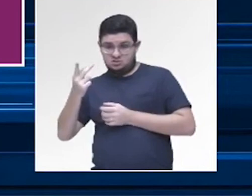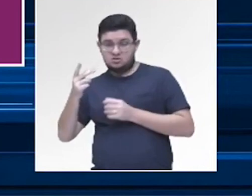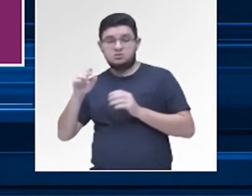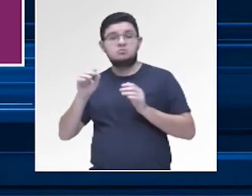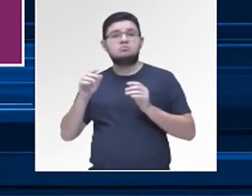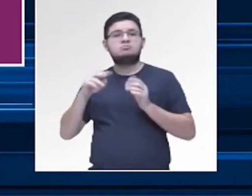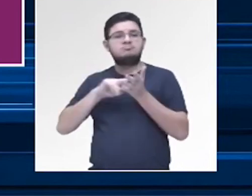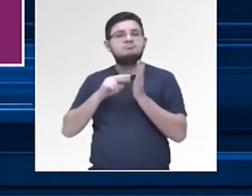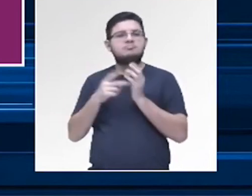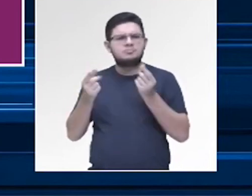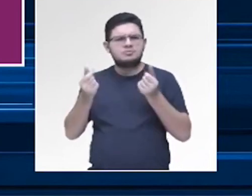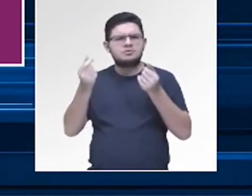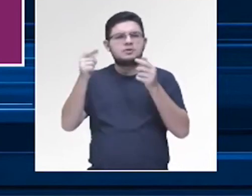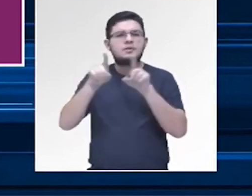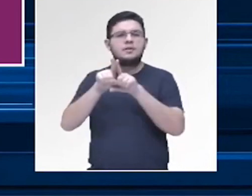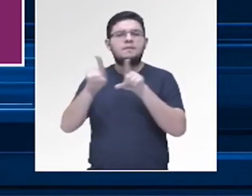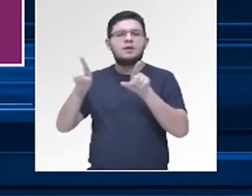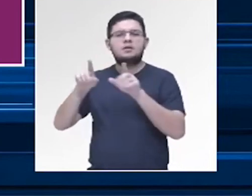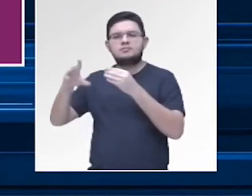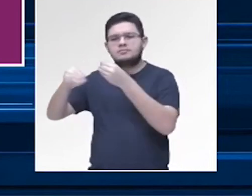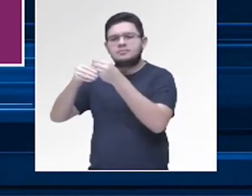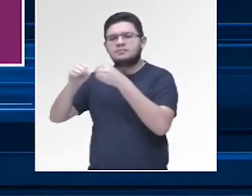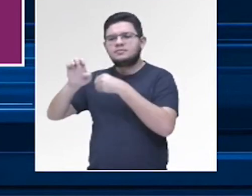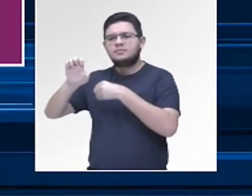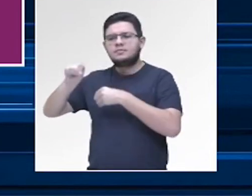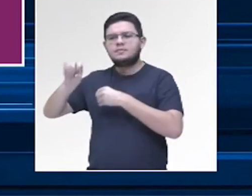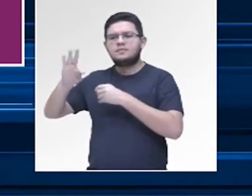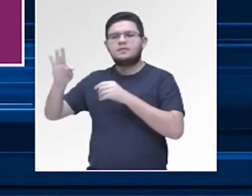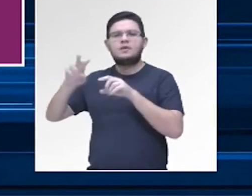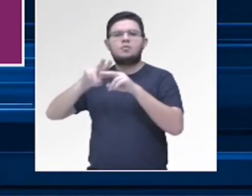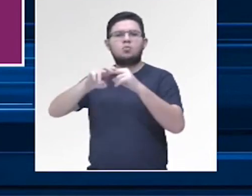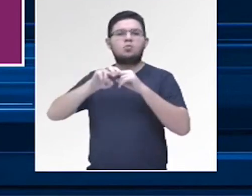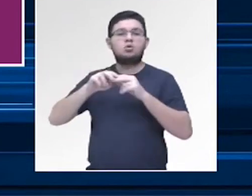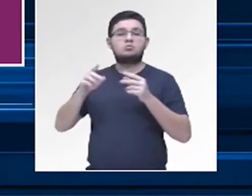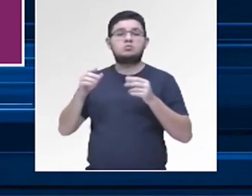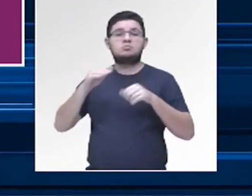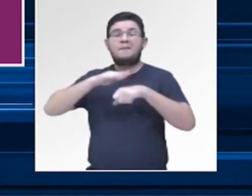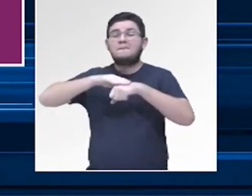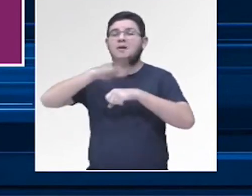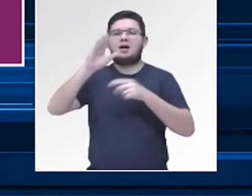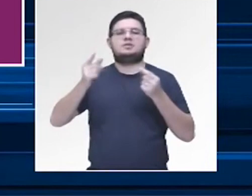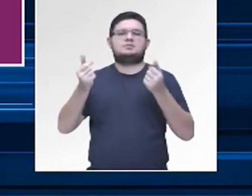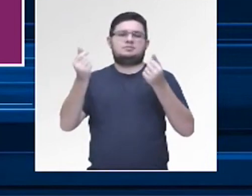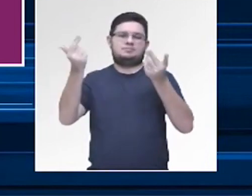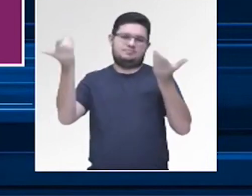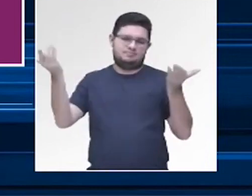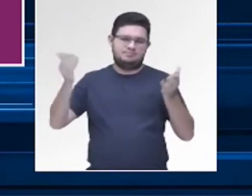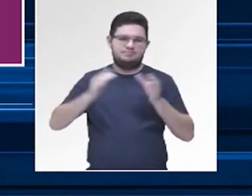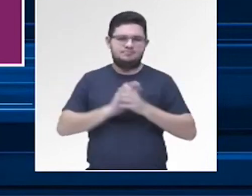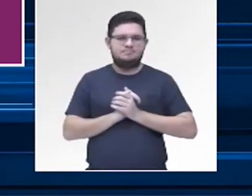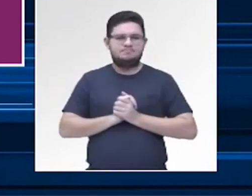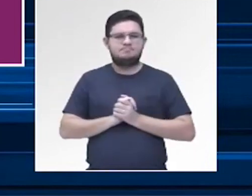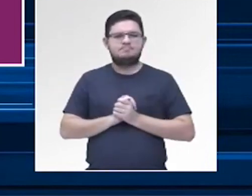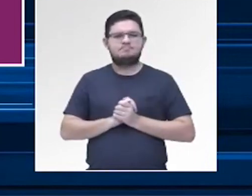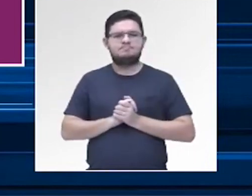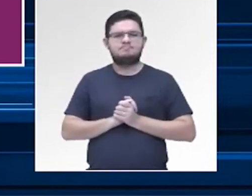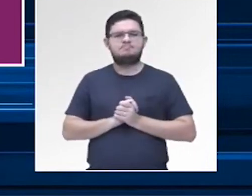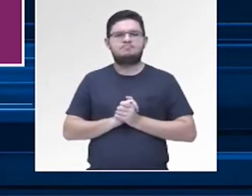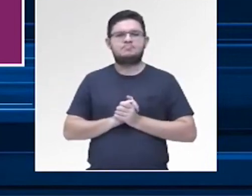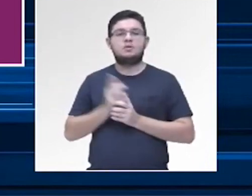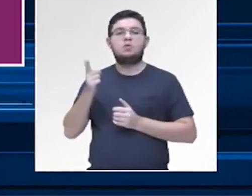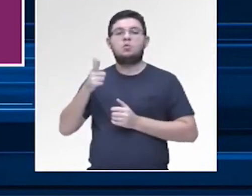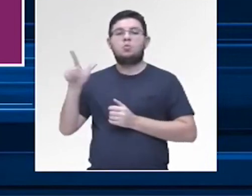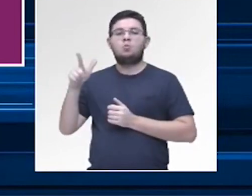rica mulher dos Estados Unidos é Oprah Winfrey, the richest. Vamos lá, continuar vendo mais exemplos?